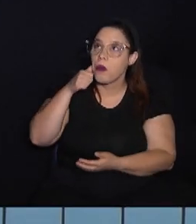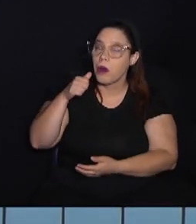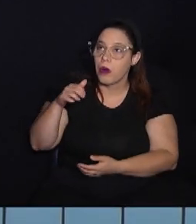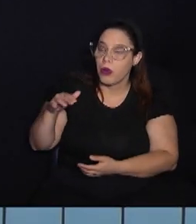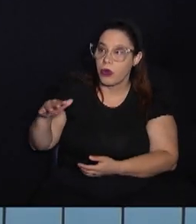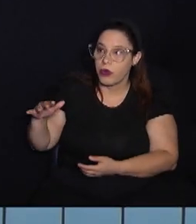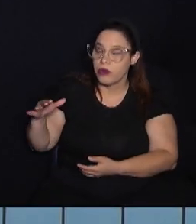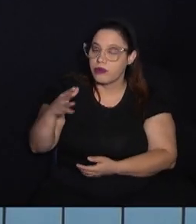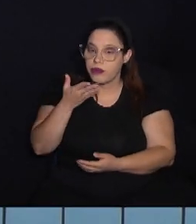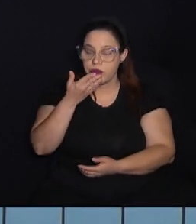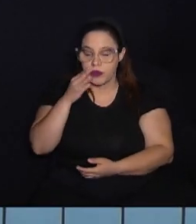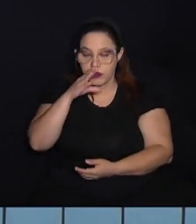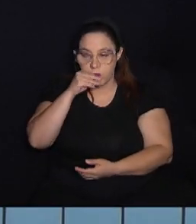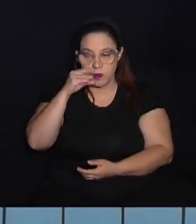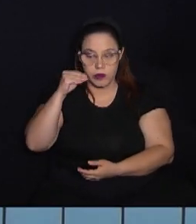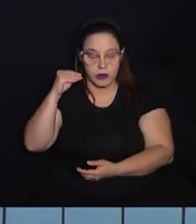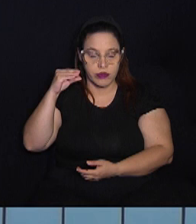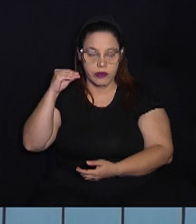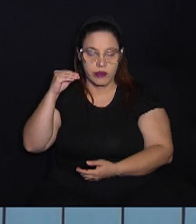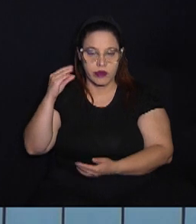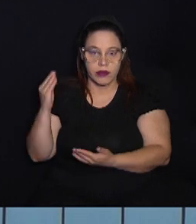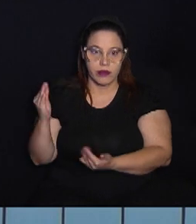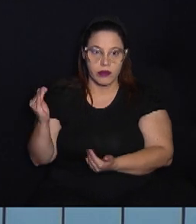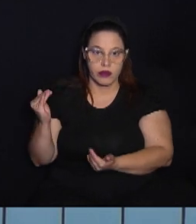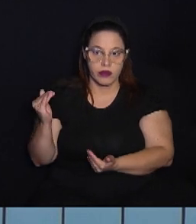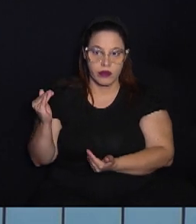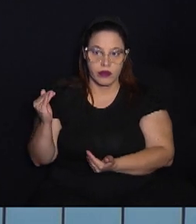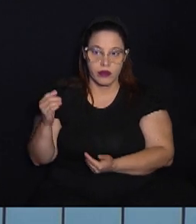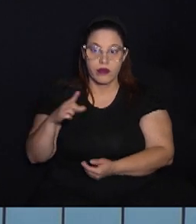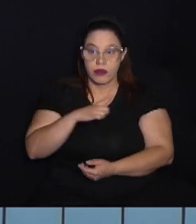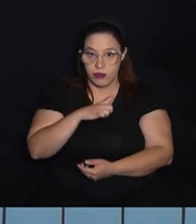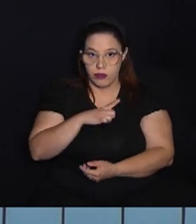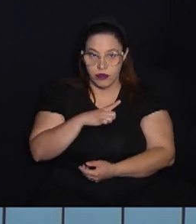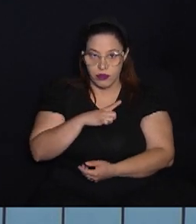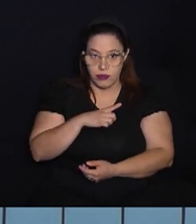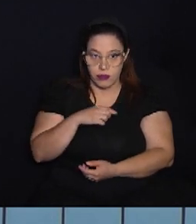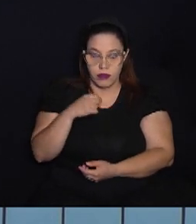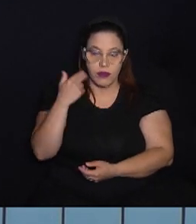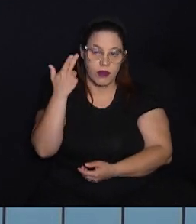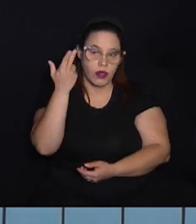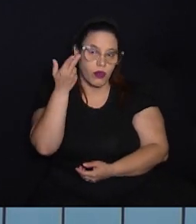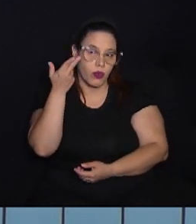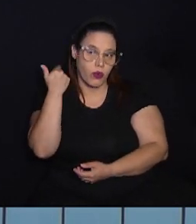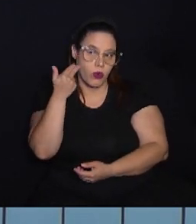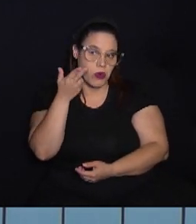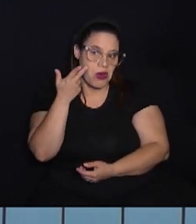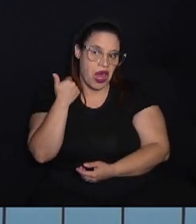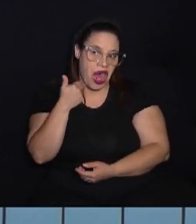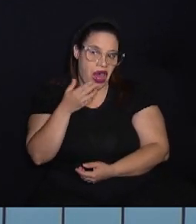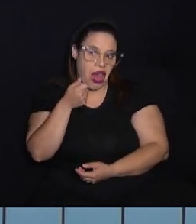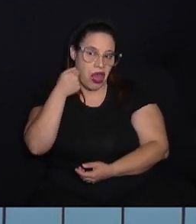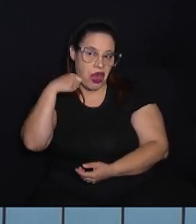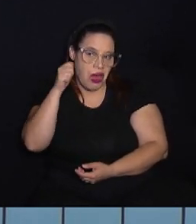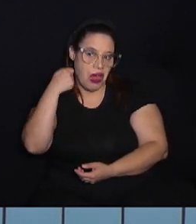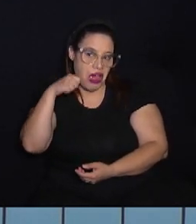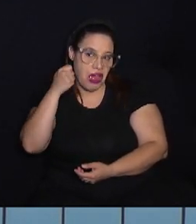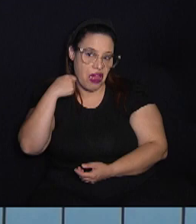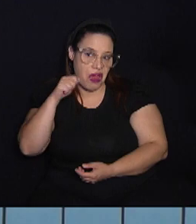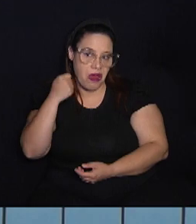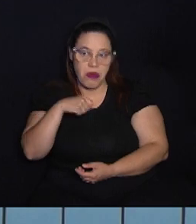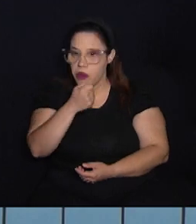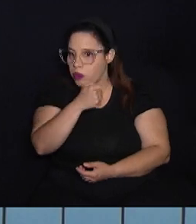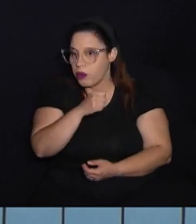as adolescentes, mulheres, né, que têm o vitiligo, a maquiagem, qual que é a recomendada? Elas podem